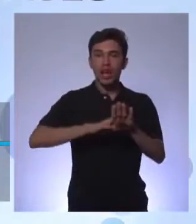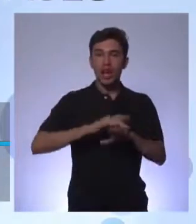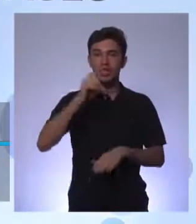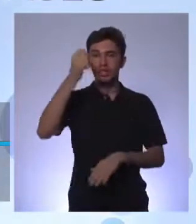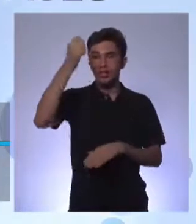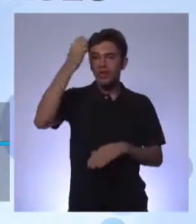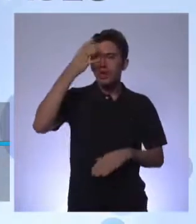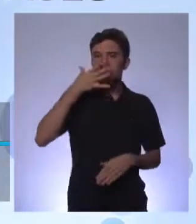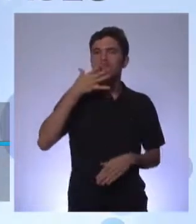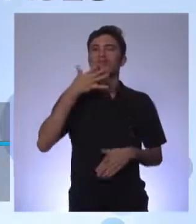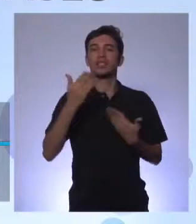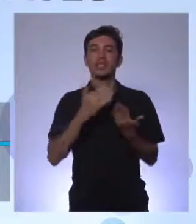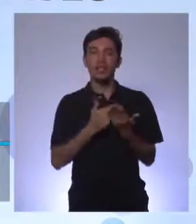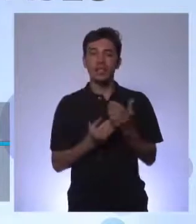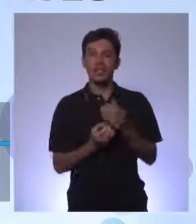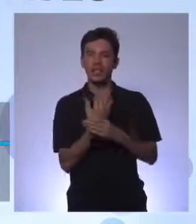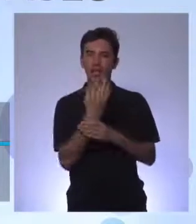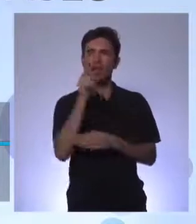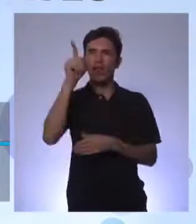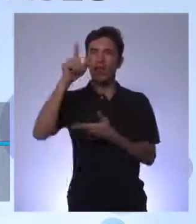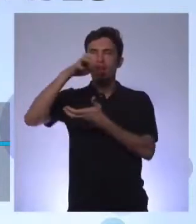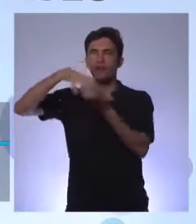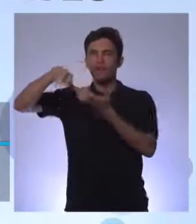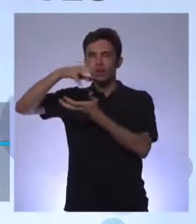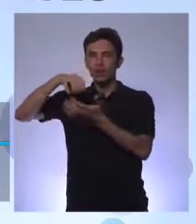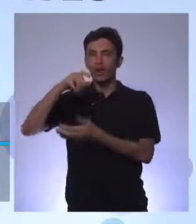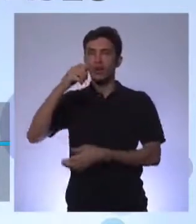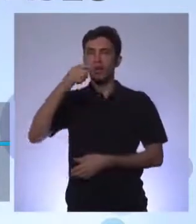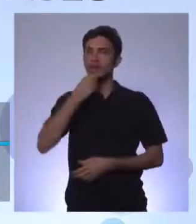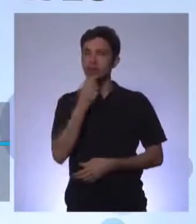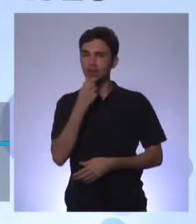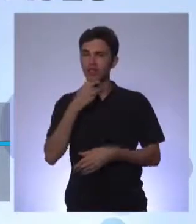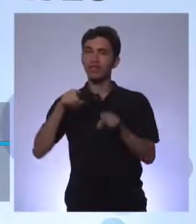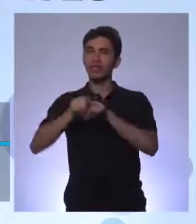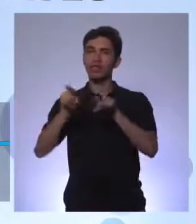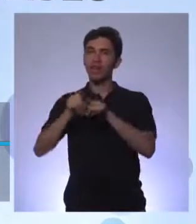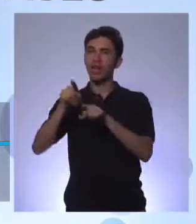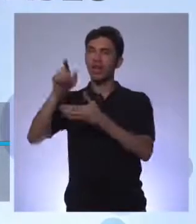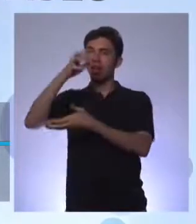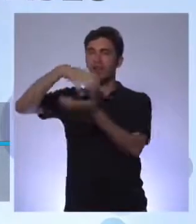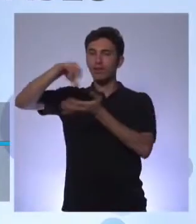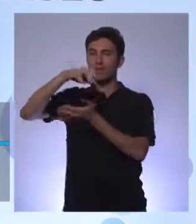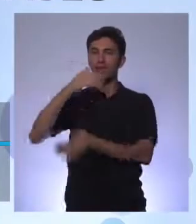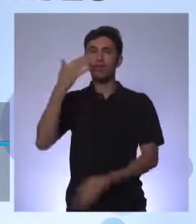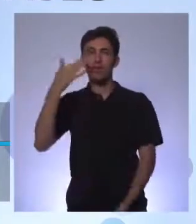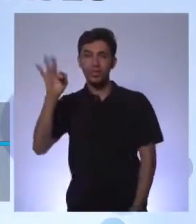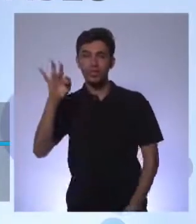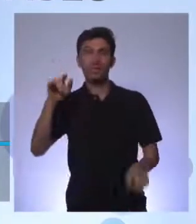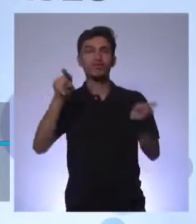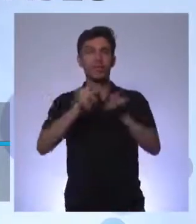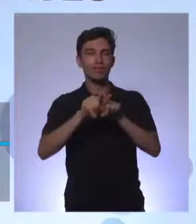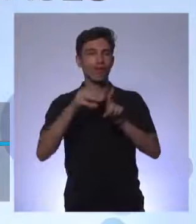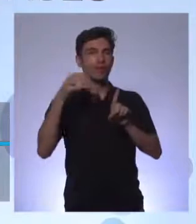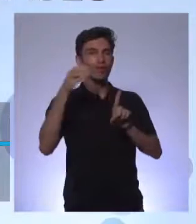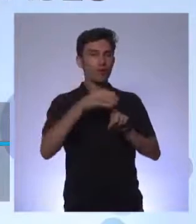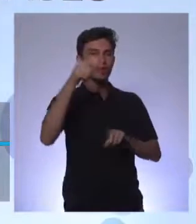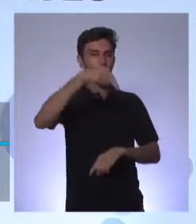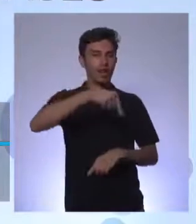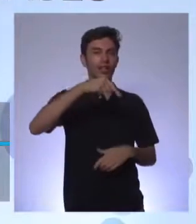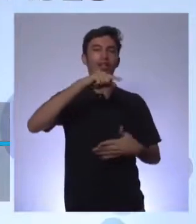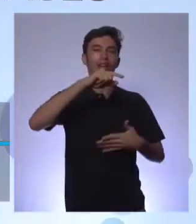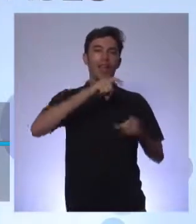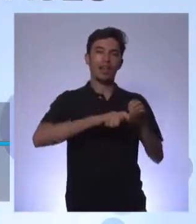que geraram a Revolução Inglesa e a Revolução Francesa, elas também provocaram